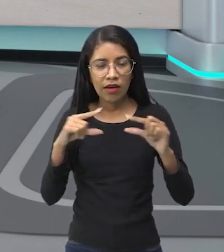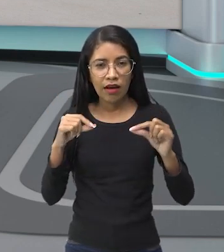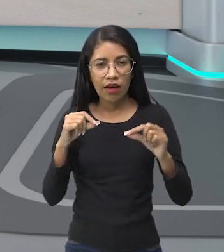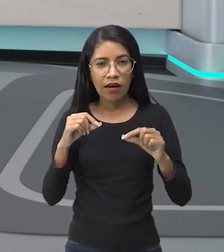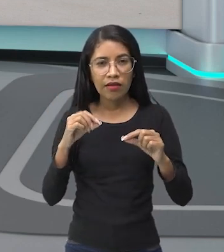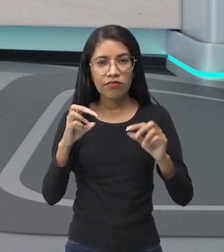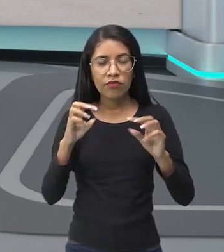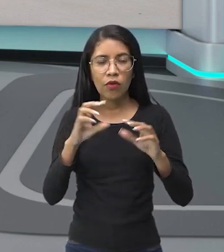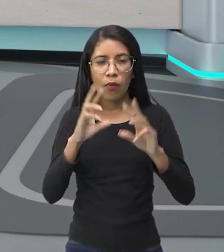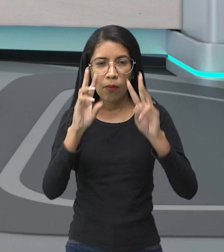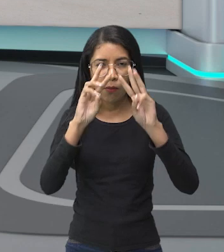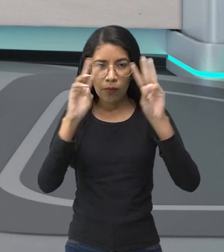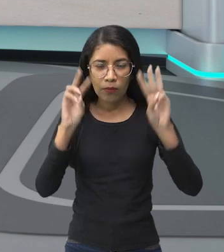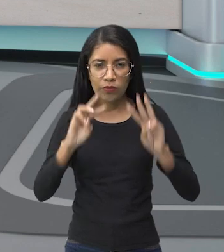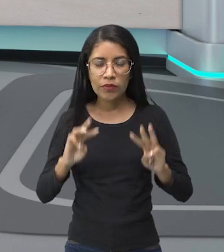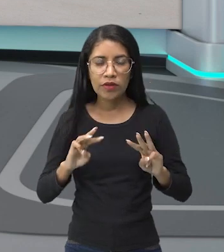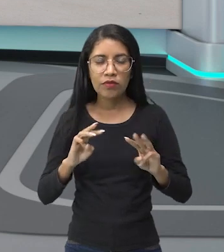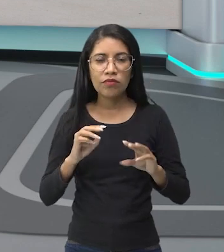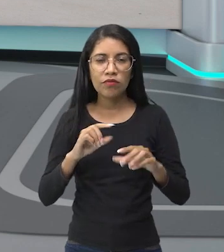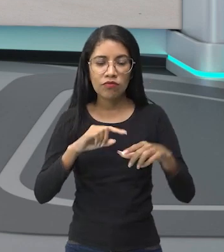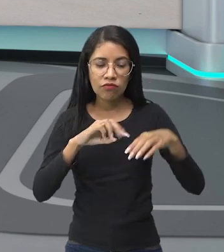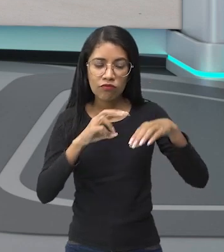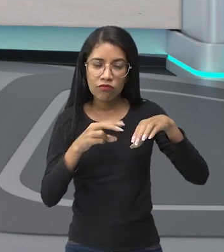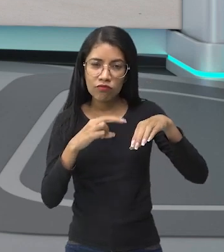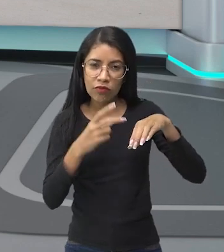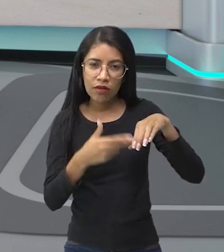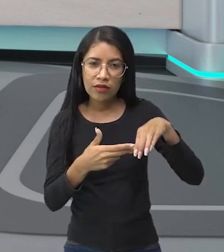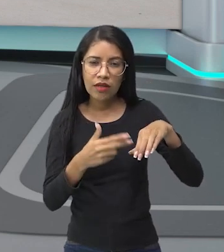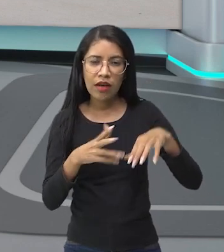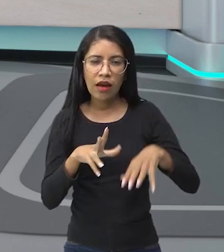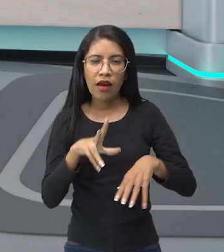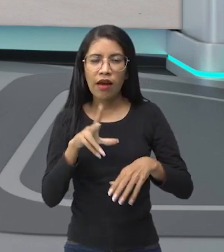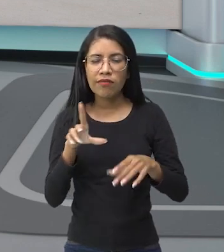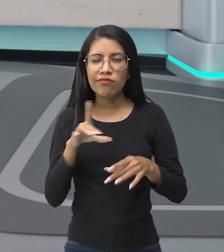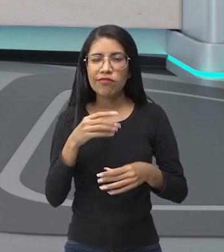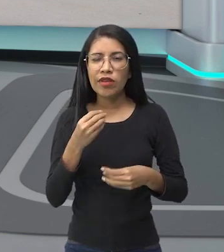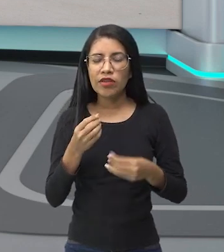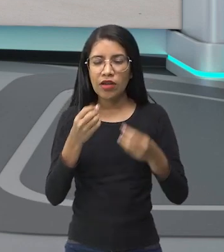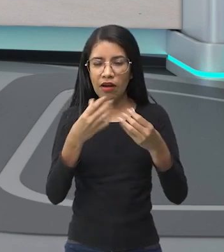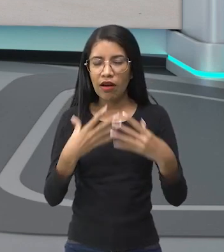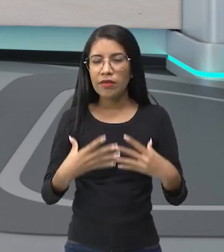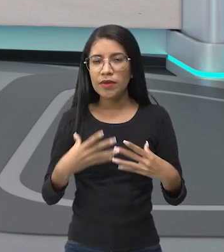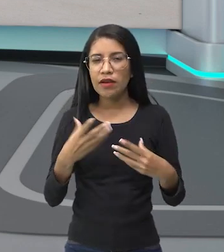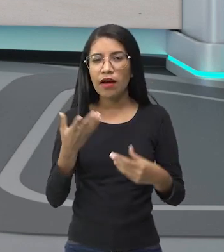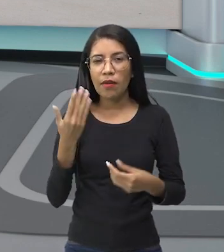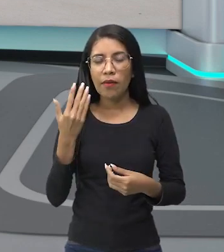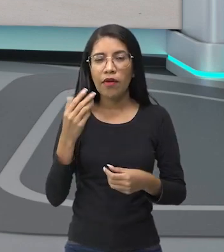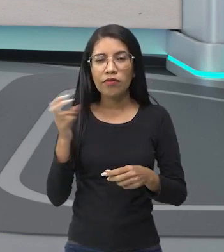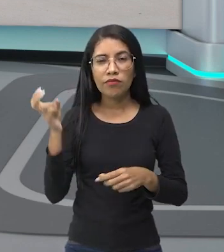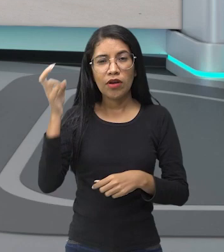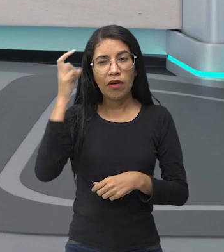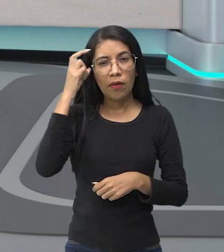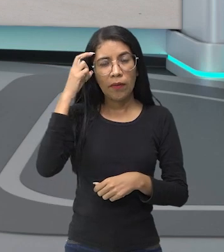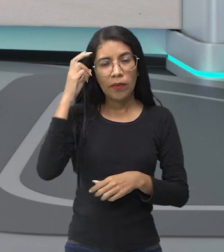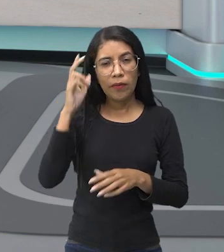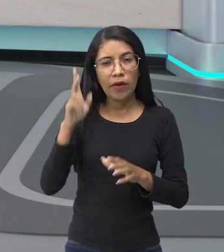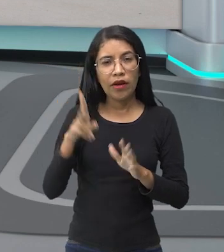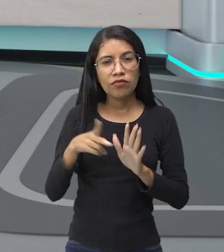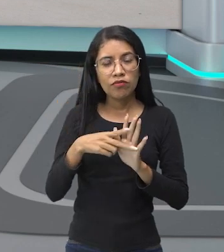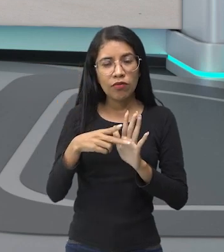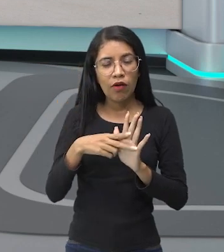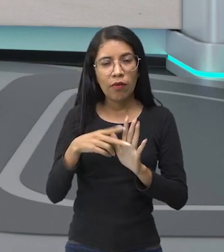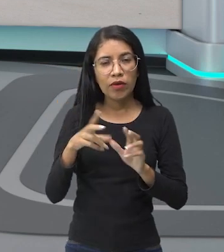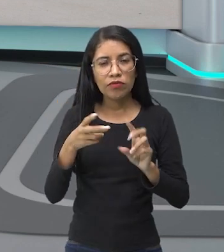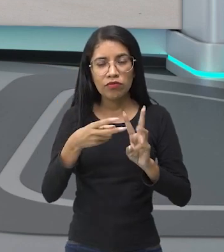do Museu de Brasília. Então, ele foi inspirado, como nós já comentamos, numa cultura dos nossos